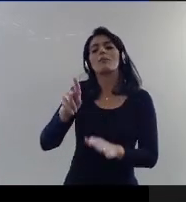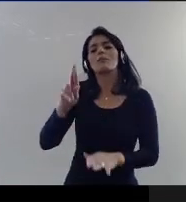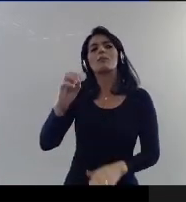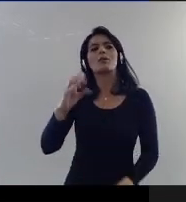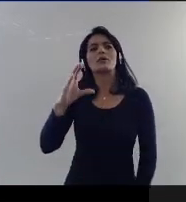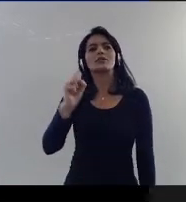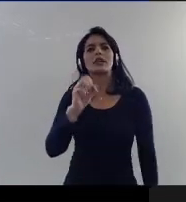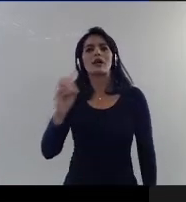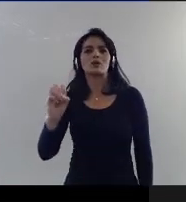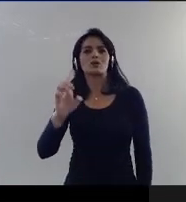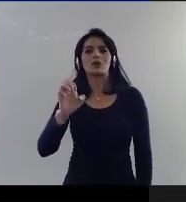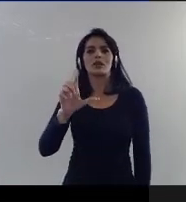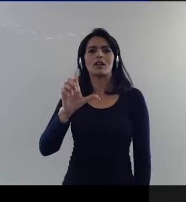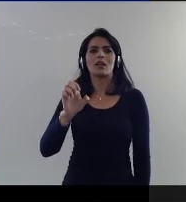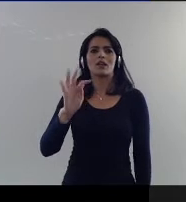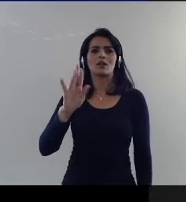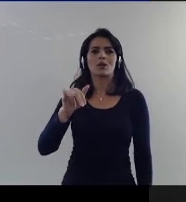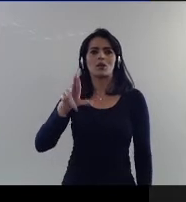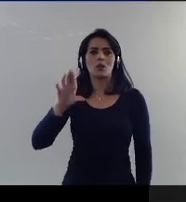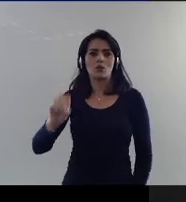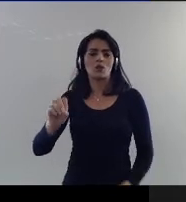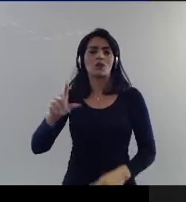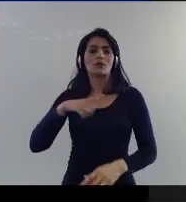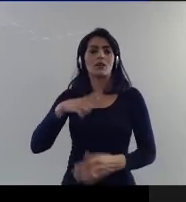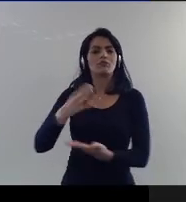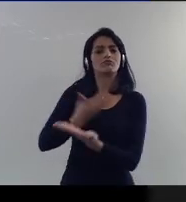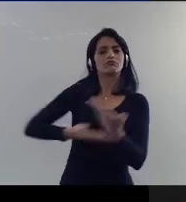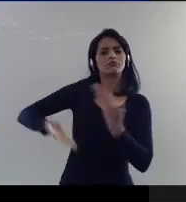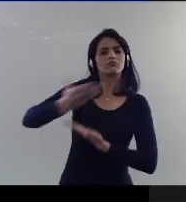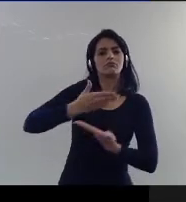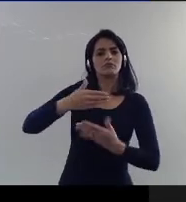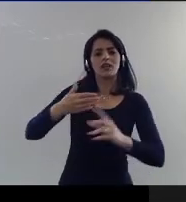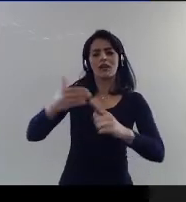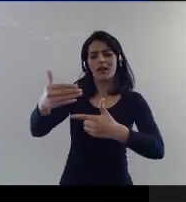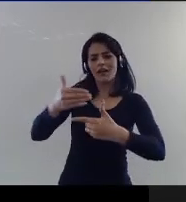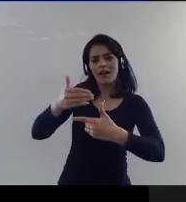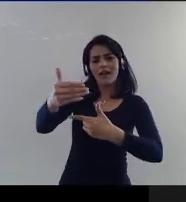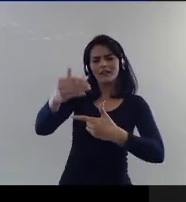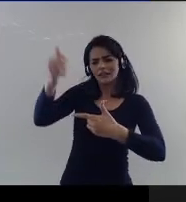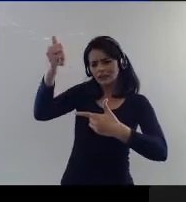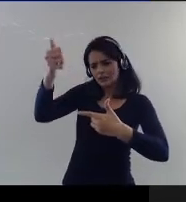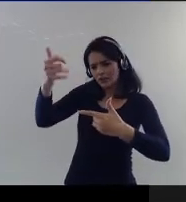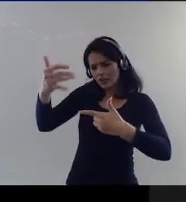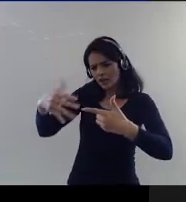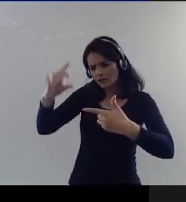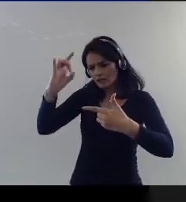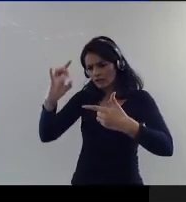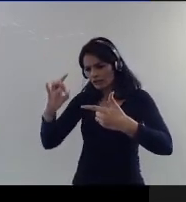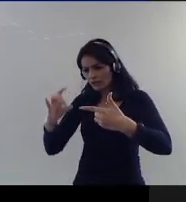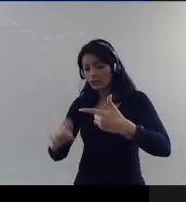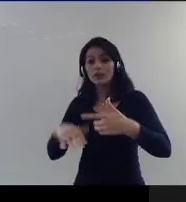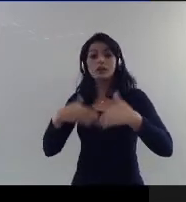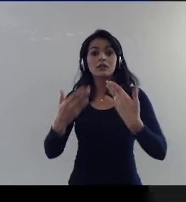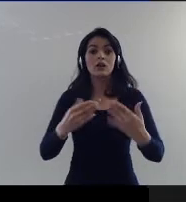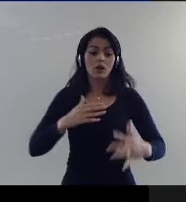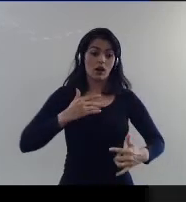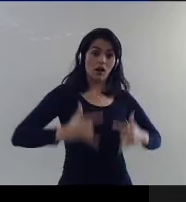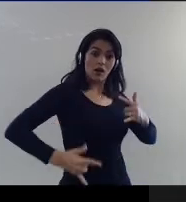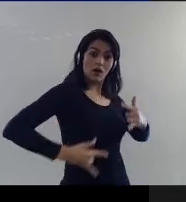se relaciona ali num ambiente que tem claramente quais são os passos. Então, no final das contas, a automação que ela